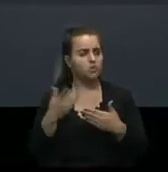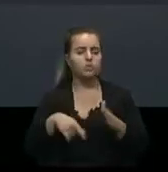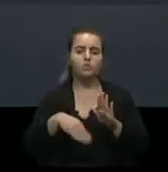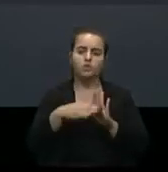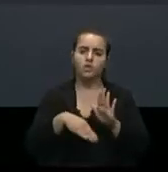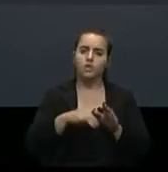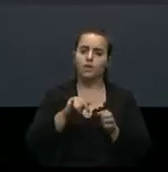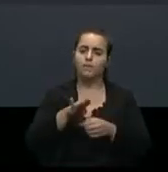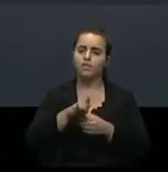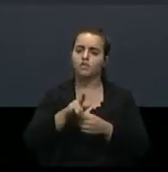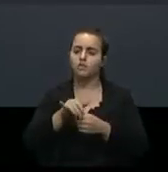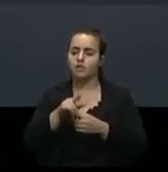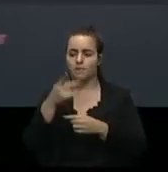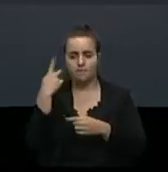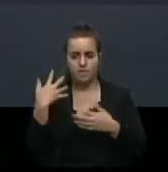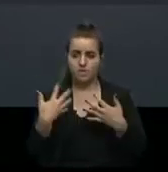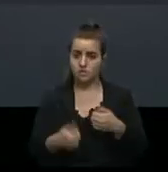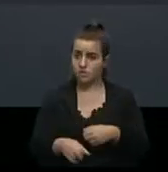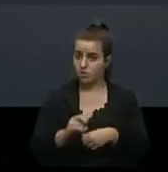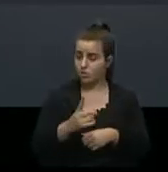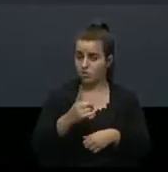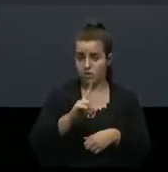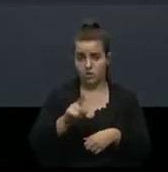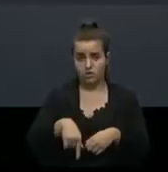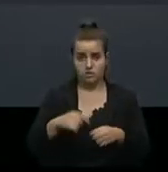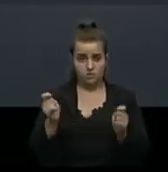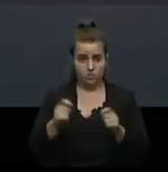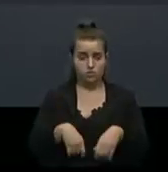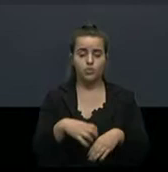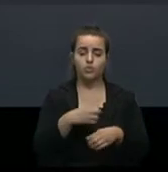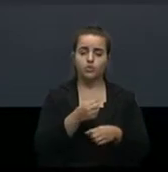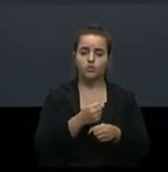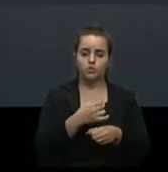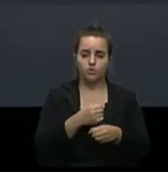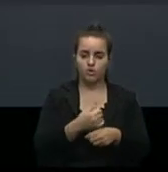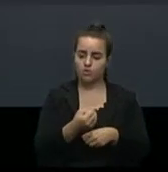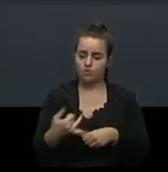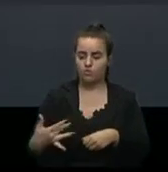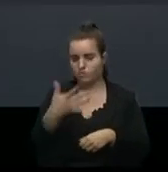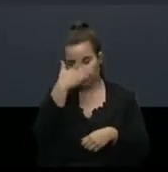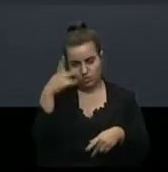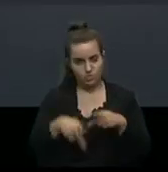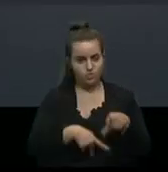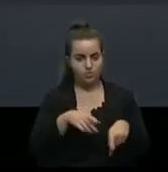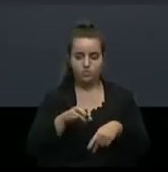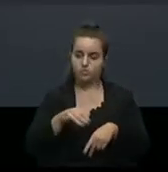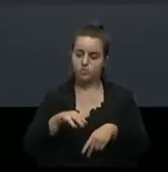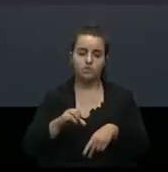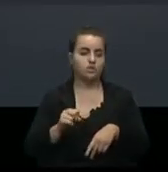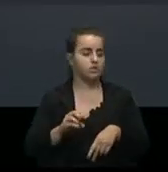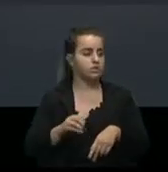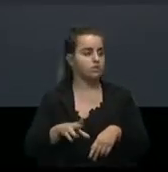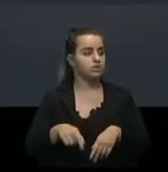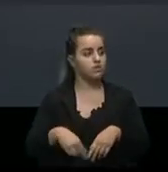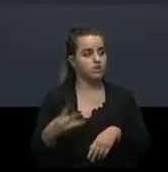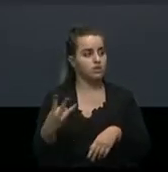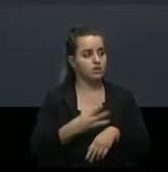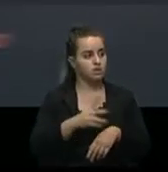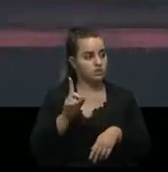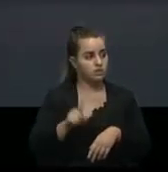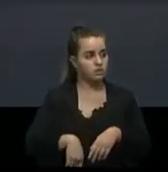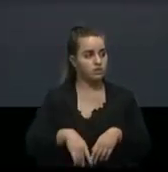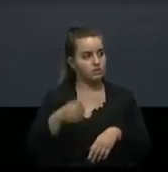do IBGE para aceitar ou não uma hipótese de contagem populacional entre um censo e outro. E terceira